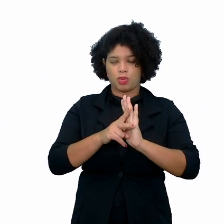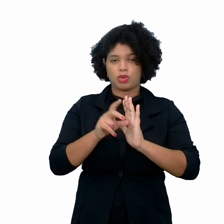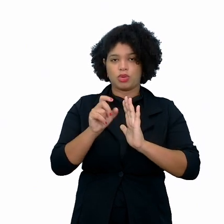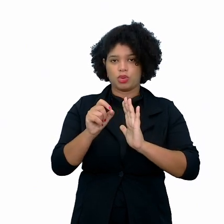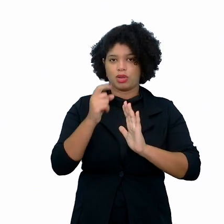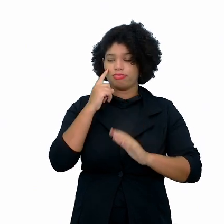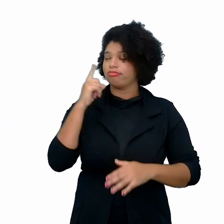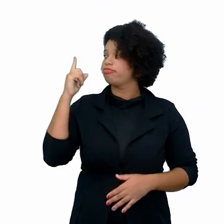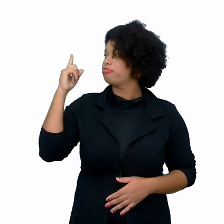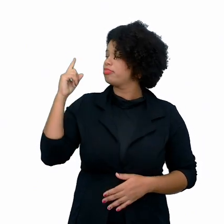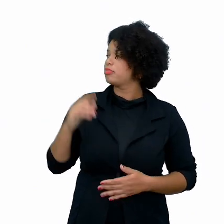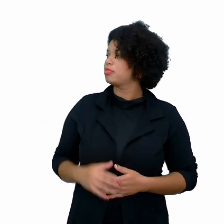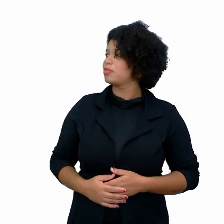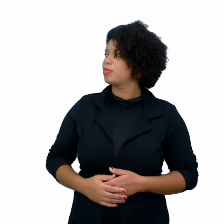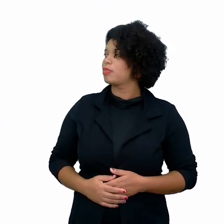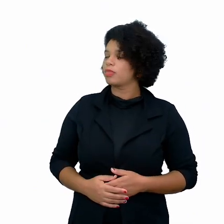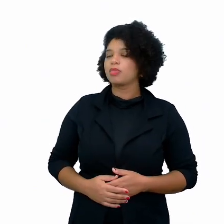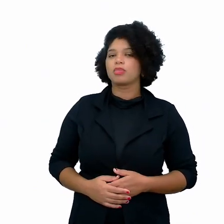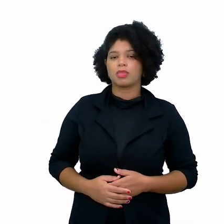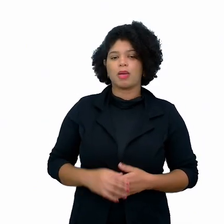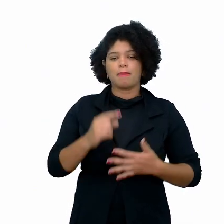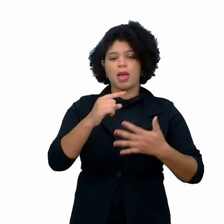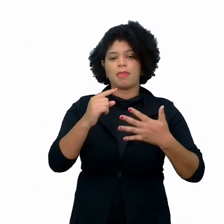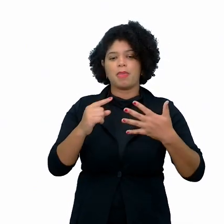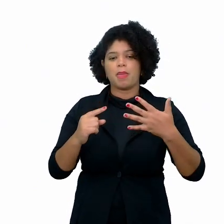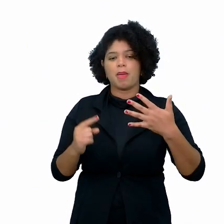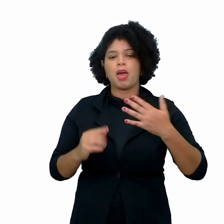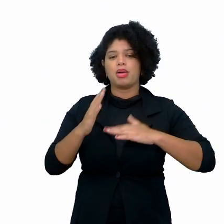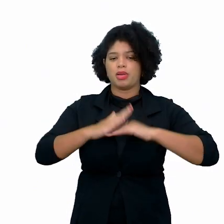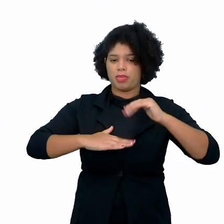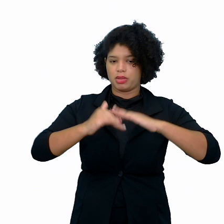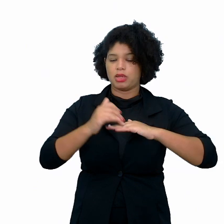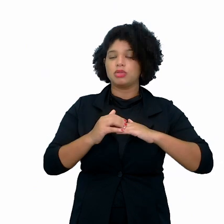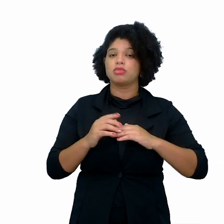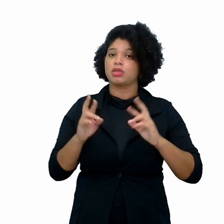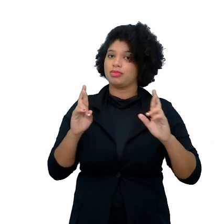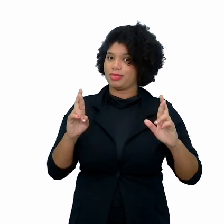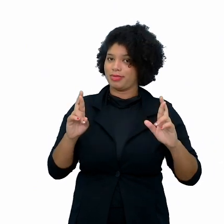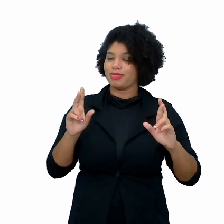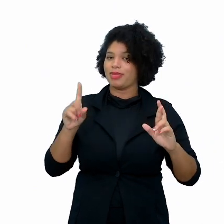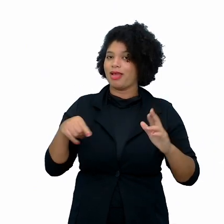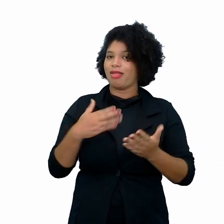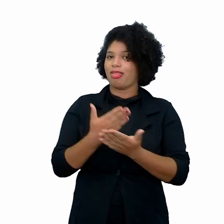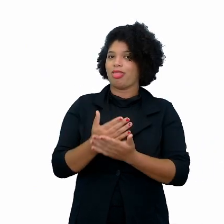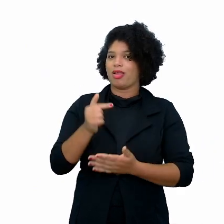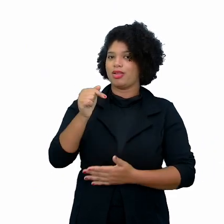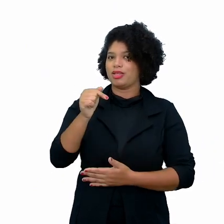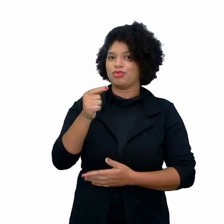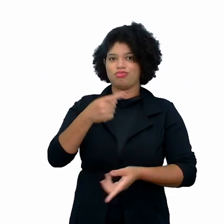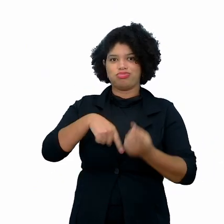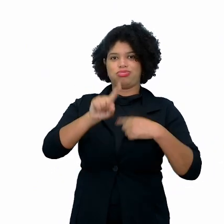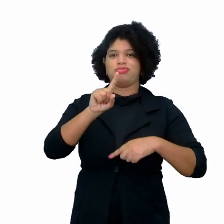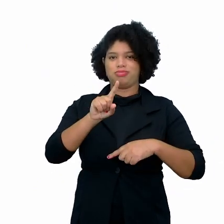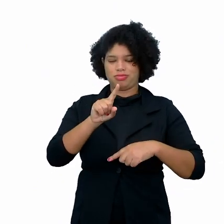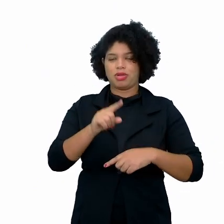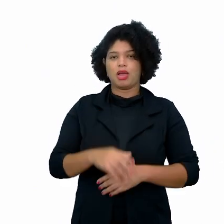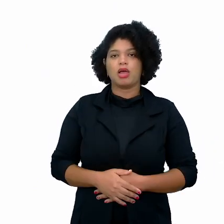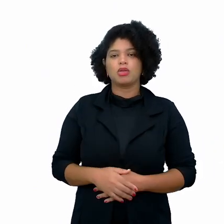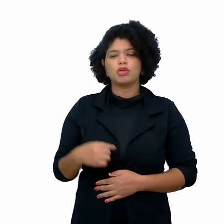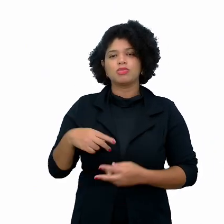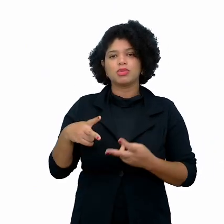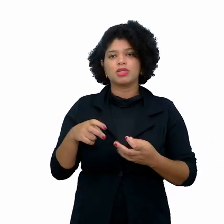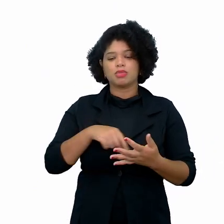acionadas e esperamos ser potencializadas durante a aula 7. Podemos observar que temos